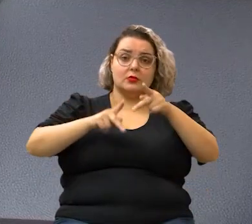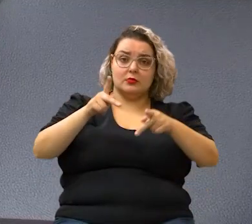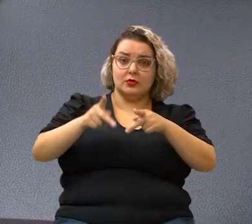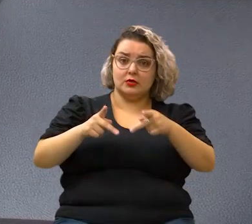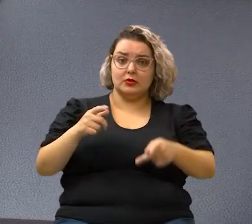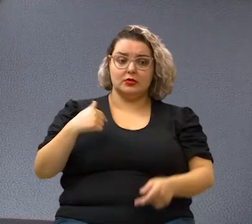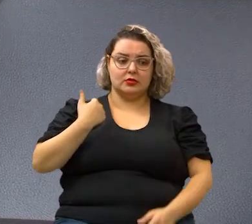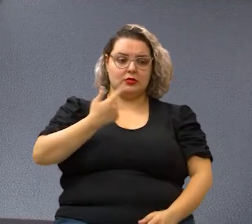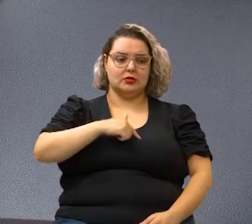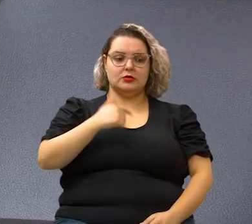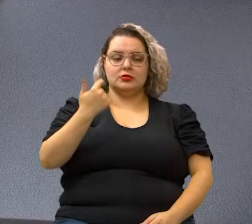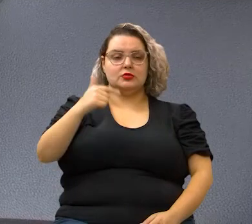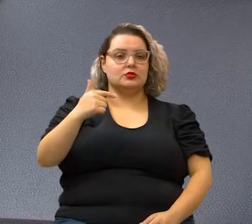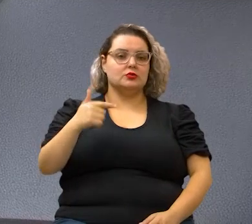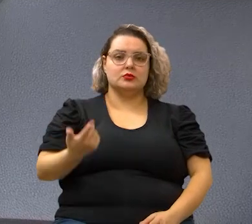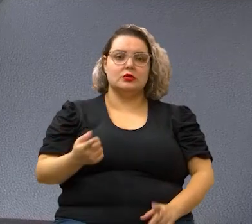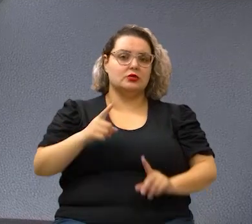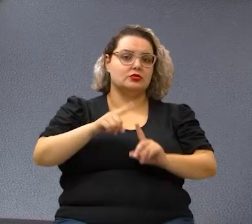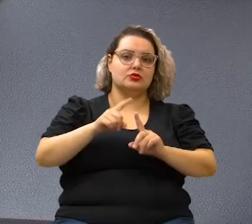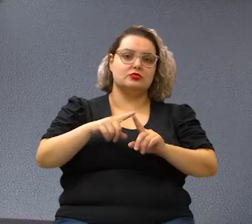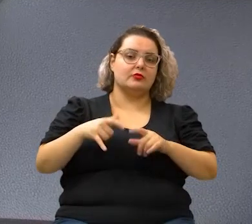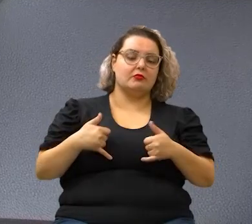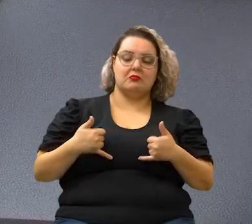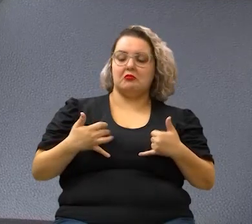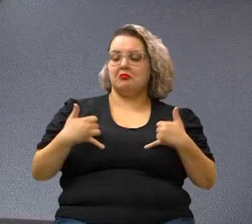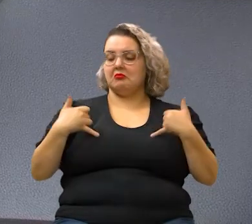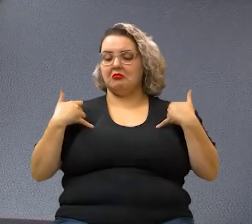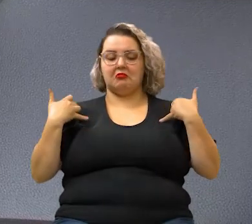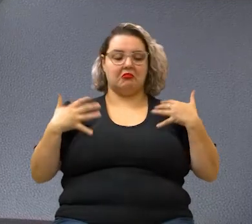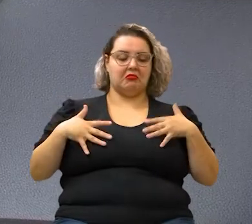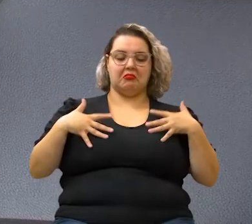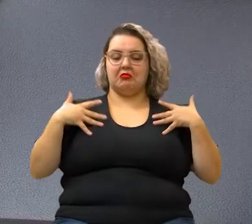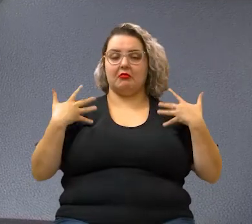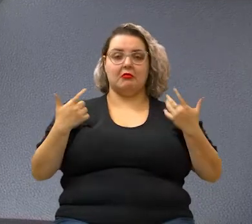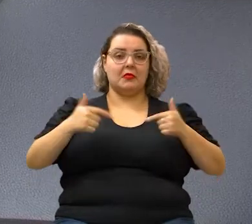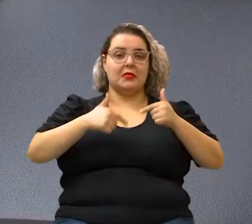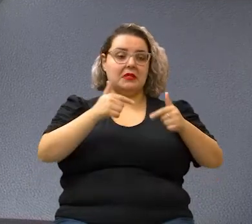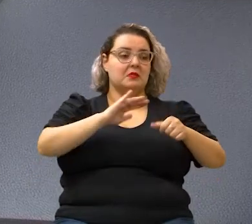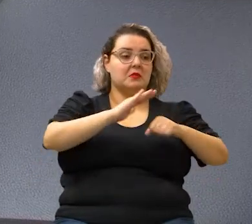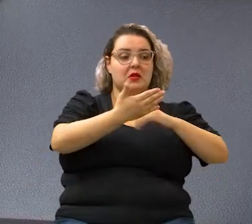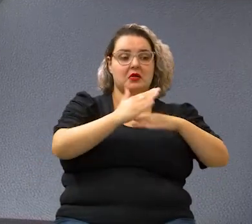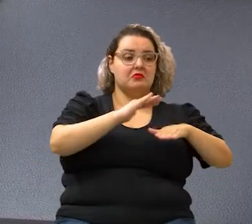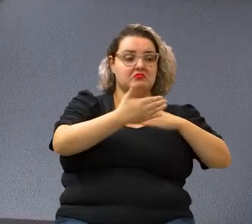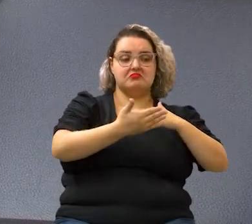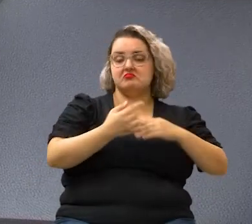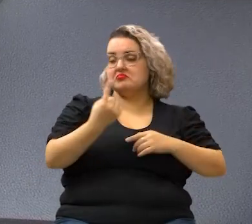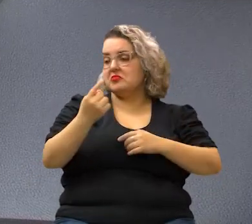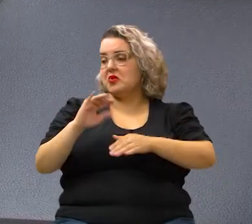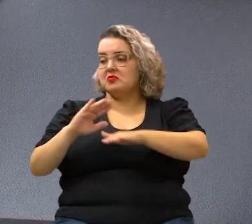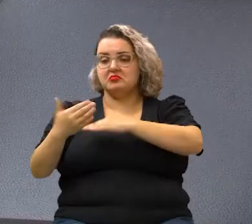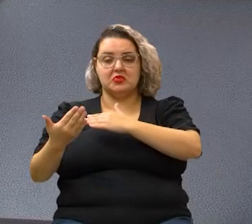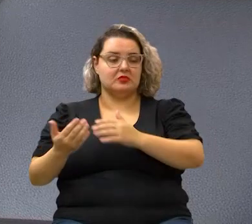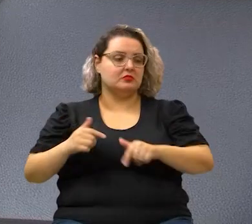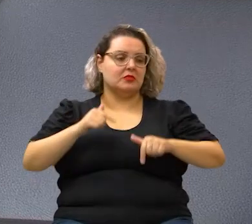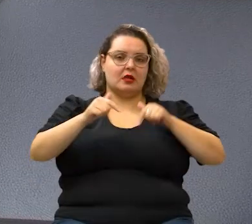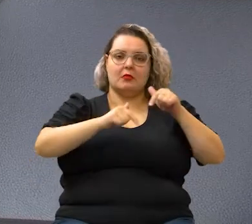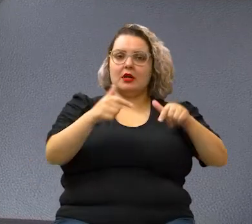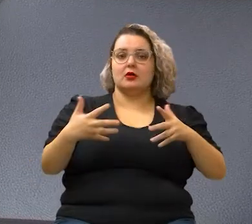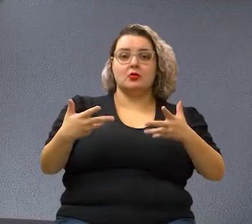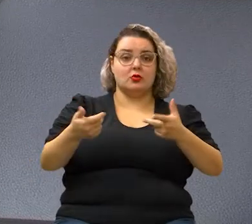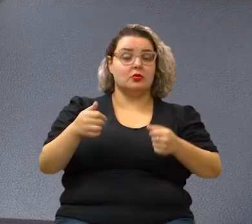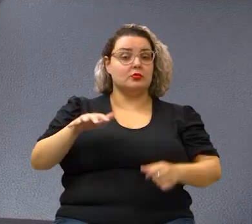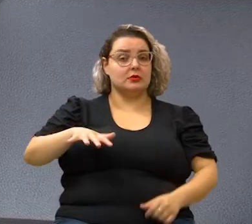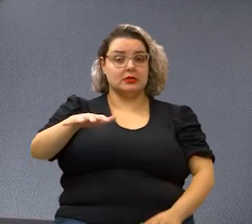né? A gente aqui não tem nenhum tipo de vaidade para trabalhar um bairro ou outro, a gente trabalha a cidade como um